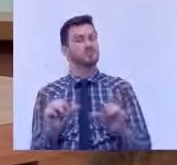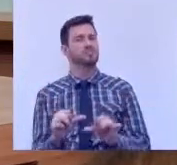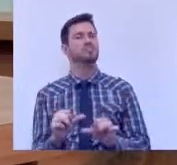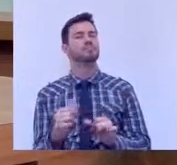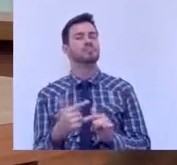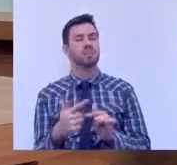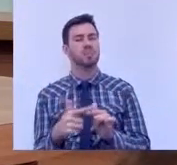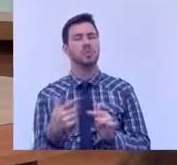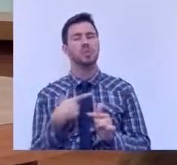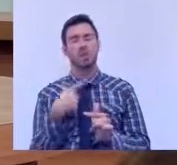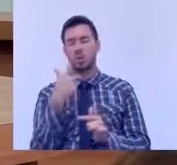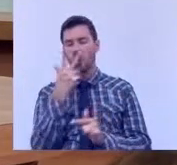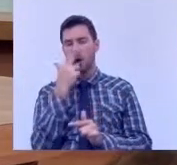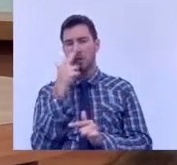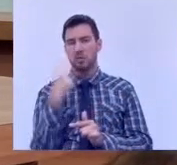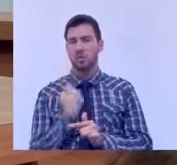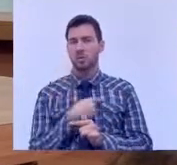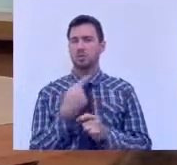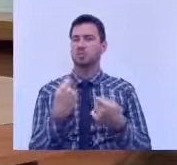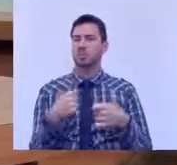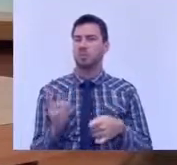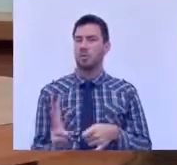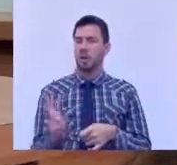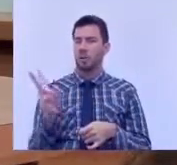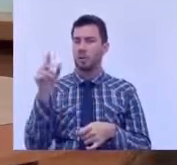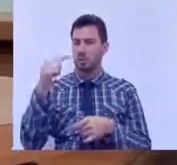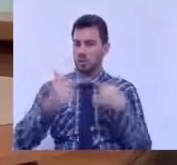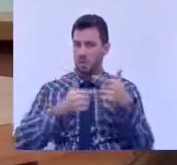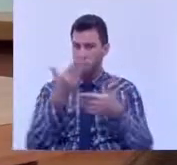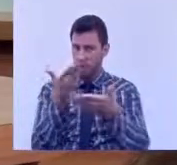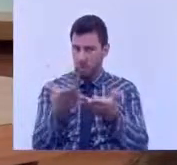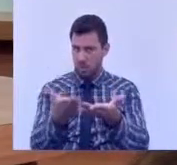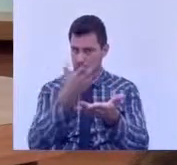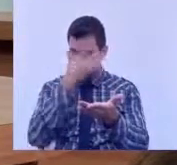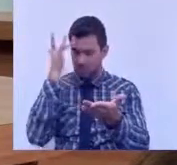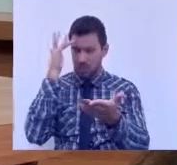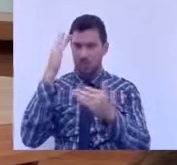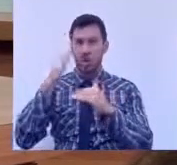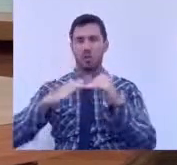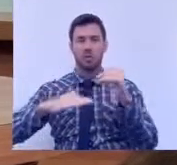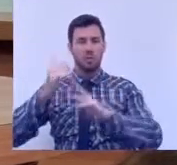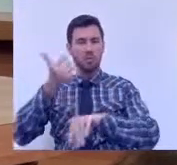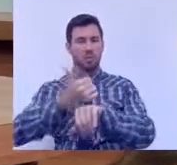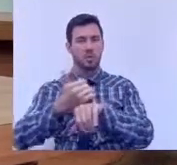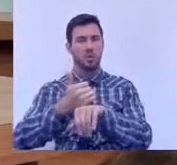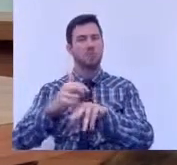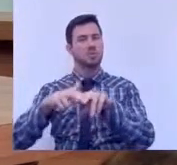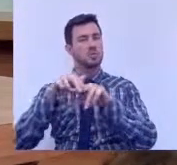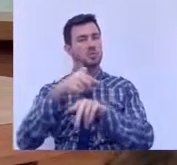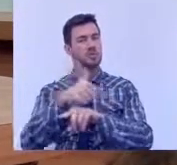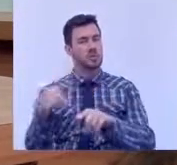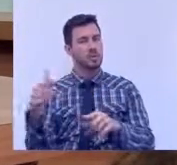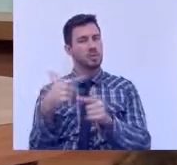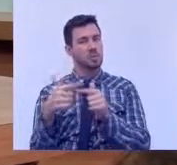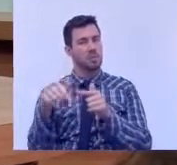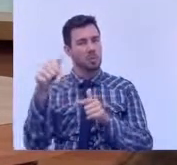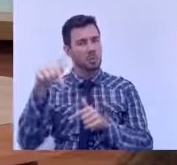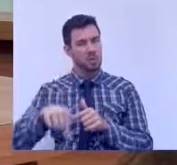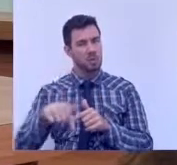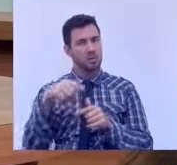vez mais o trabalho desses profissionais para que Guarulhos não tenha o seu incidente em Guarulhos e a gente fique